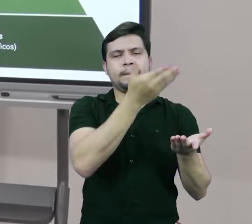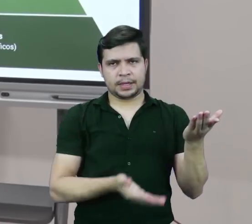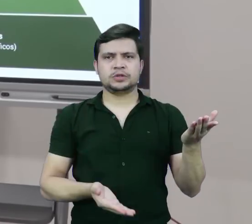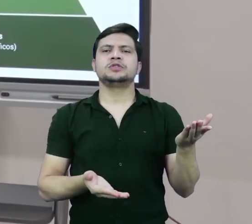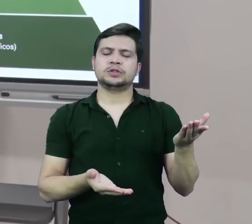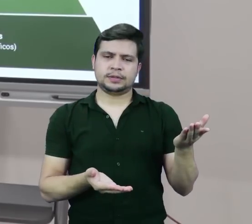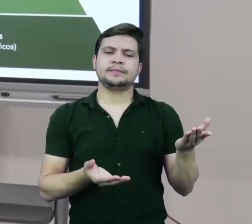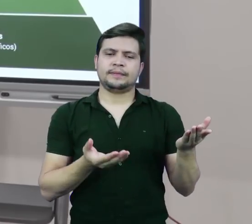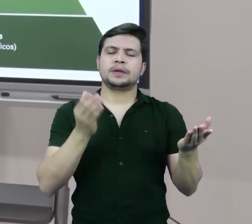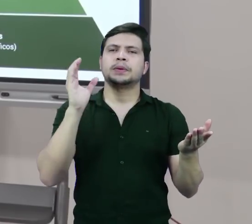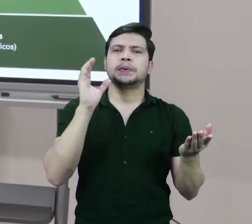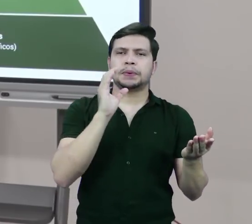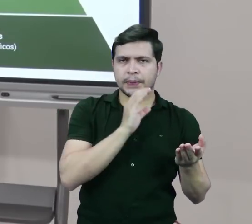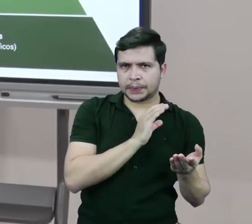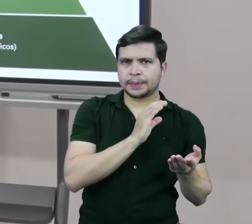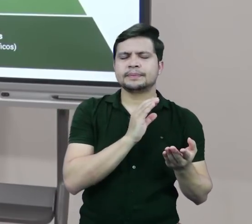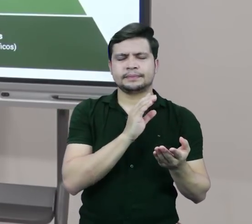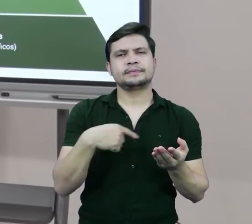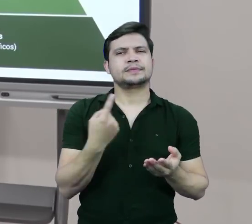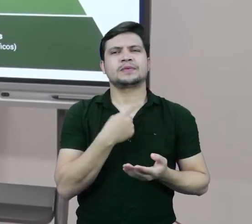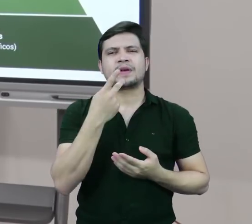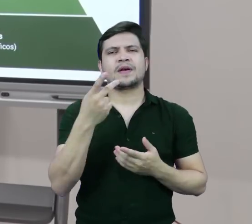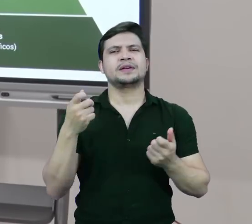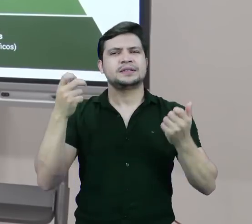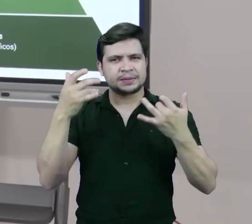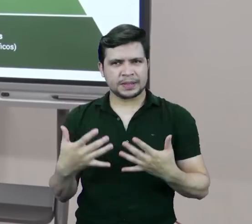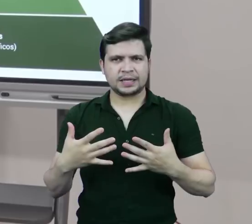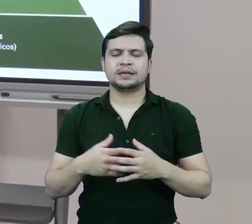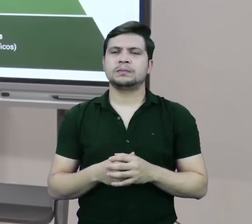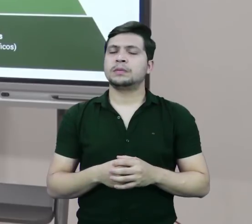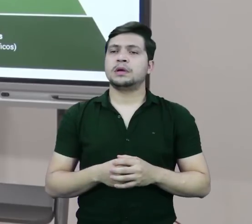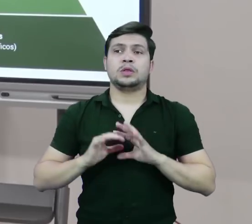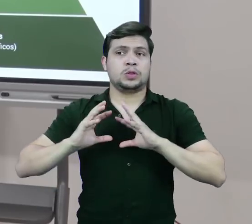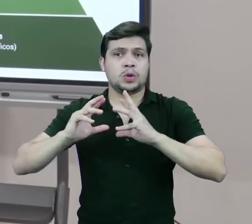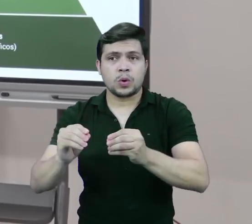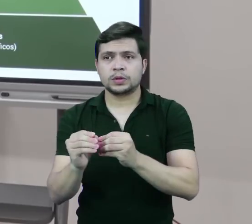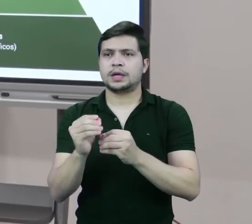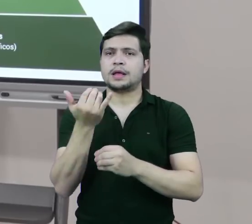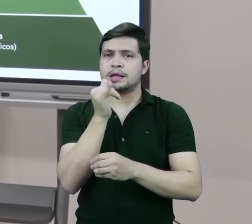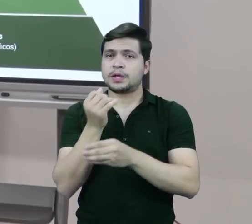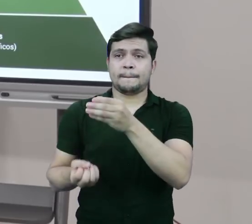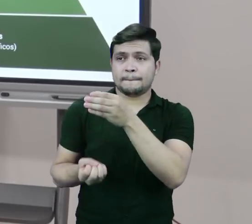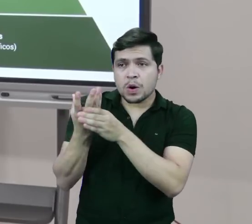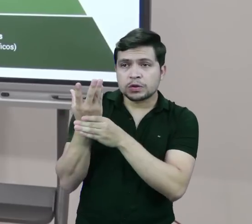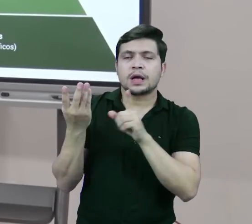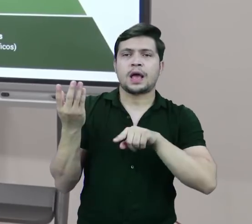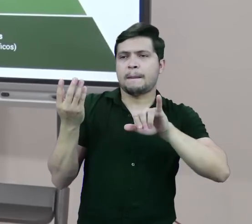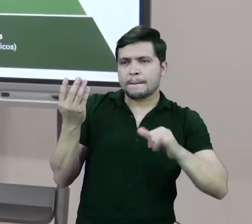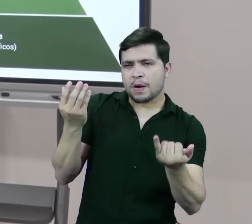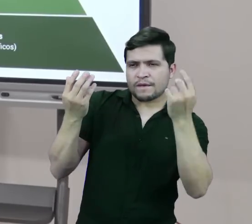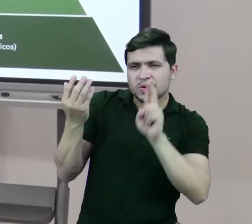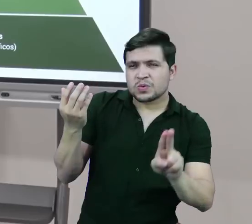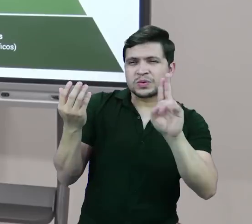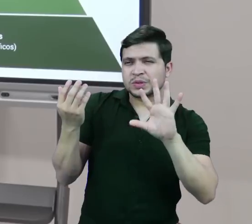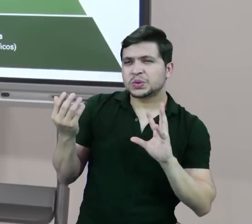gente costuma dizer que nem toda a energia produzida vai ser aproveitada, né?